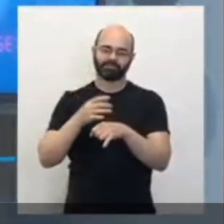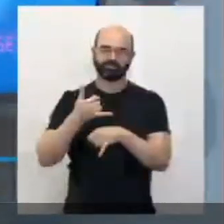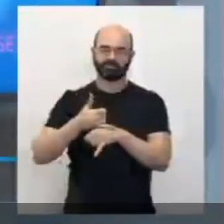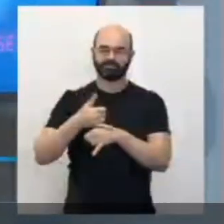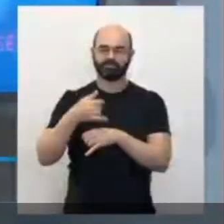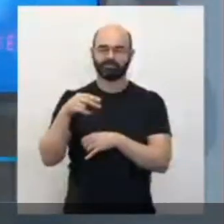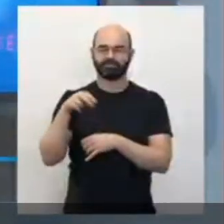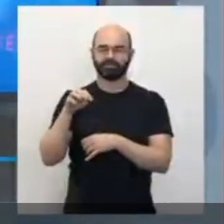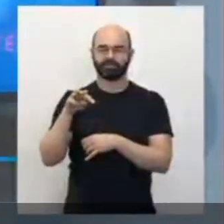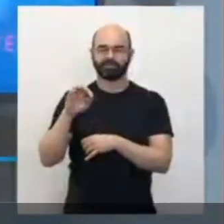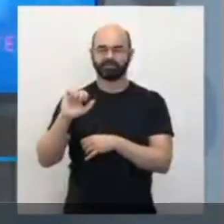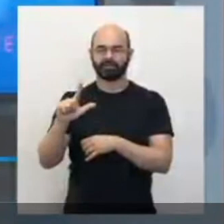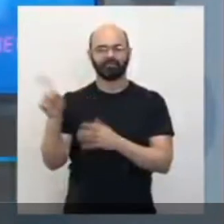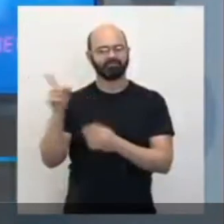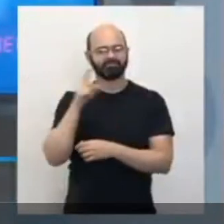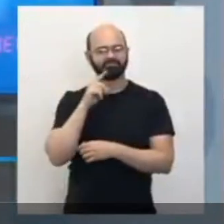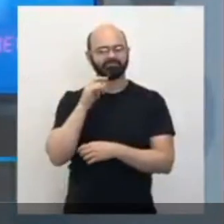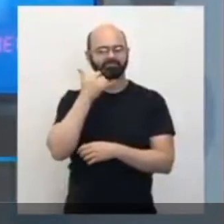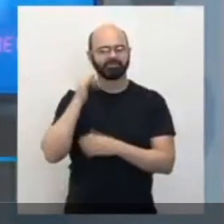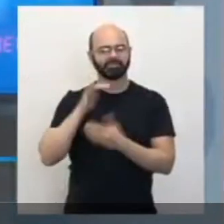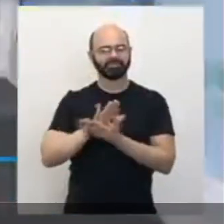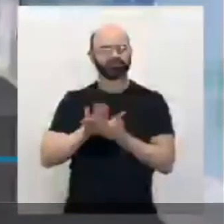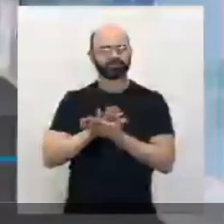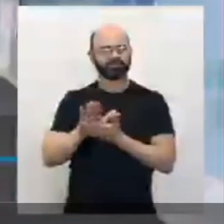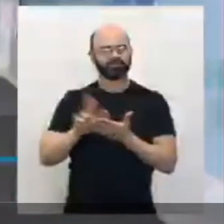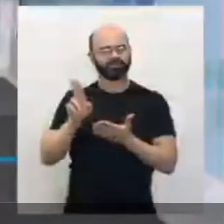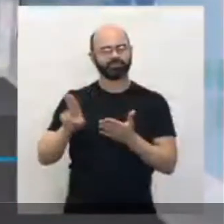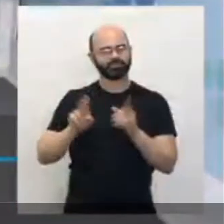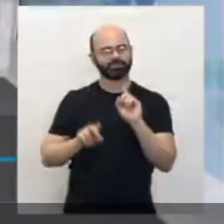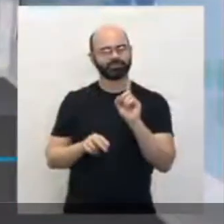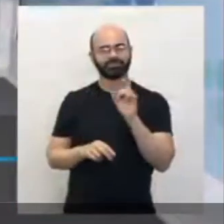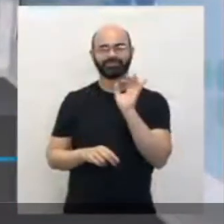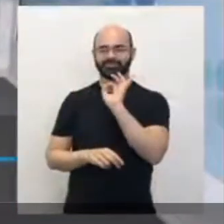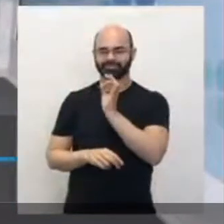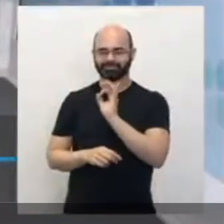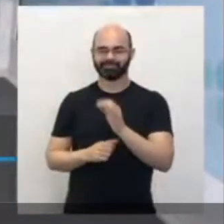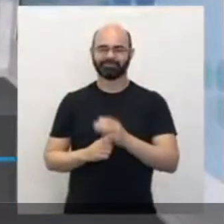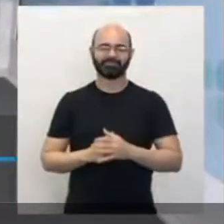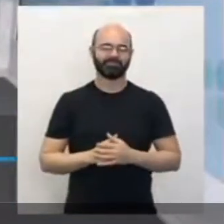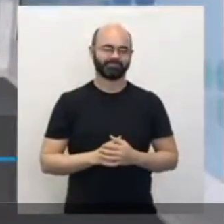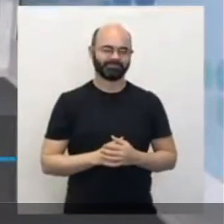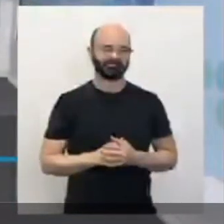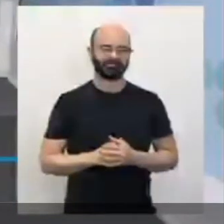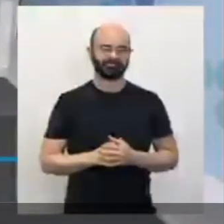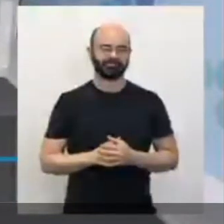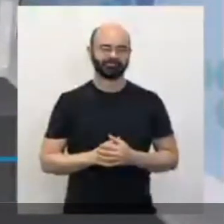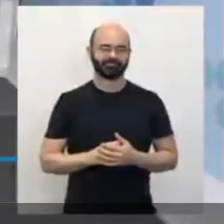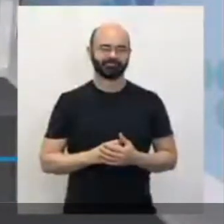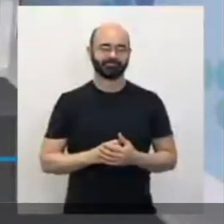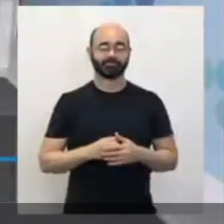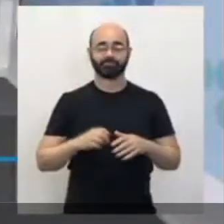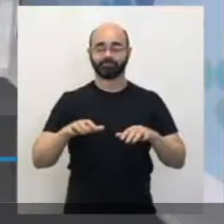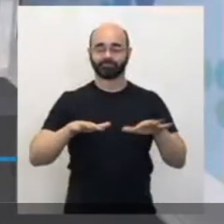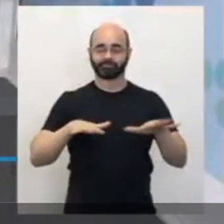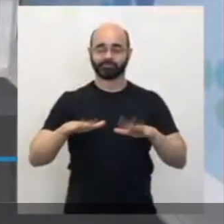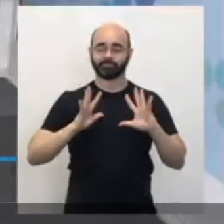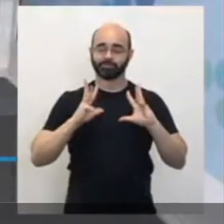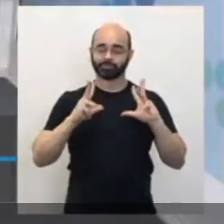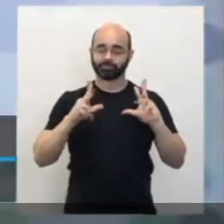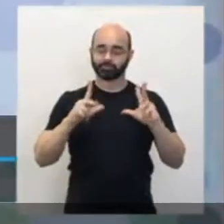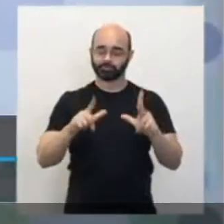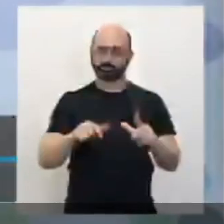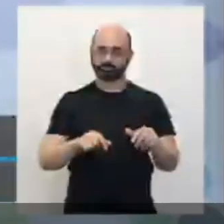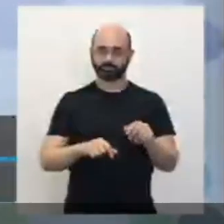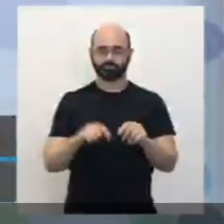metal e nada de eletricidade, é uma coisa Isso mesmo, interessantíssima, né? isso mesmo. Então eu tenho esses movimentos, né? Basicamente, todos eles são relacionados a